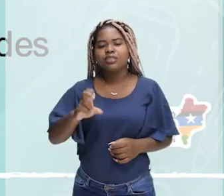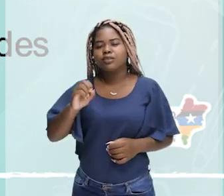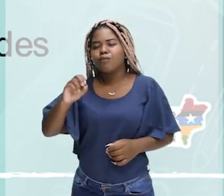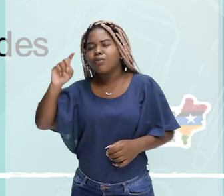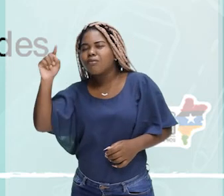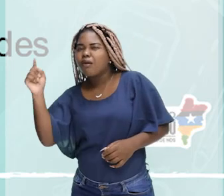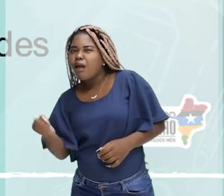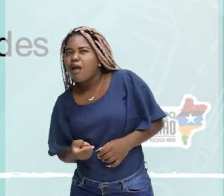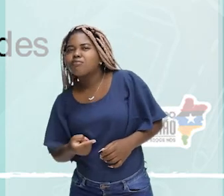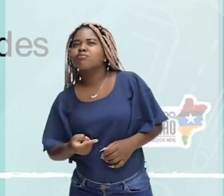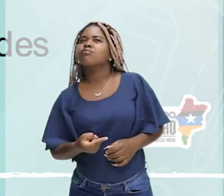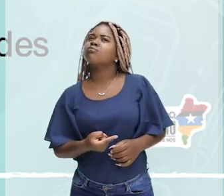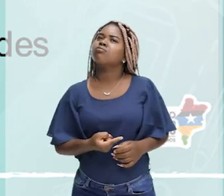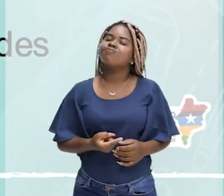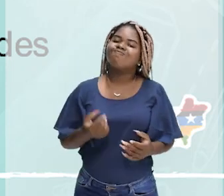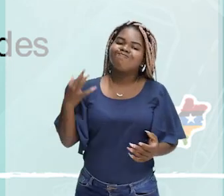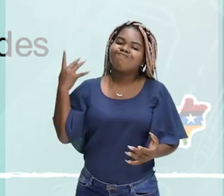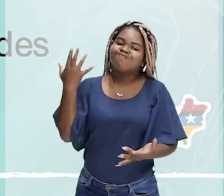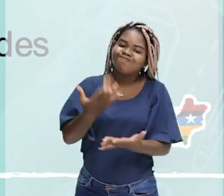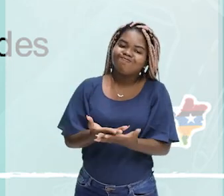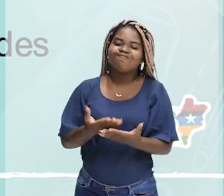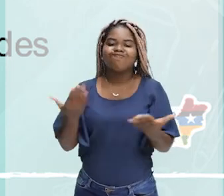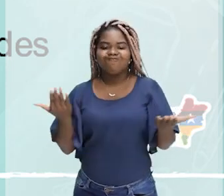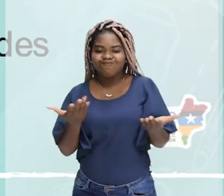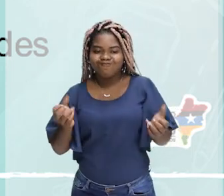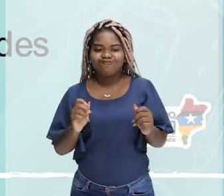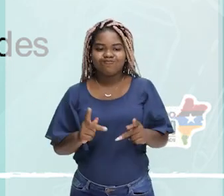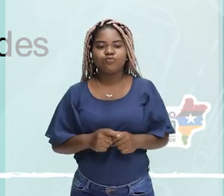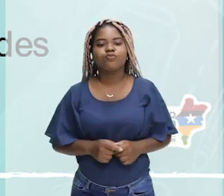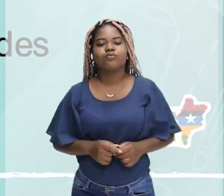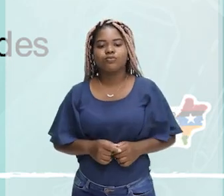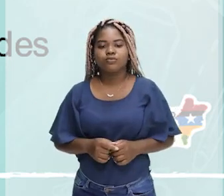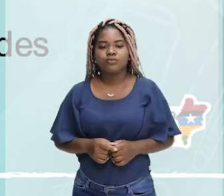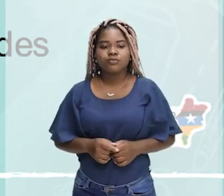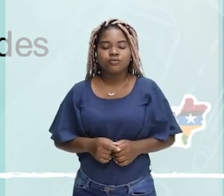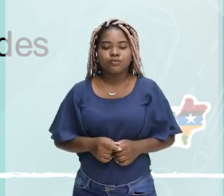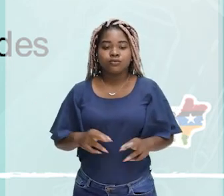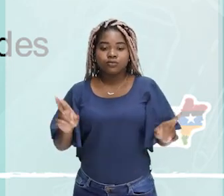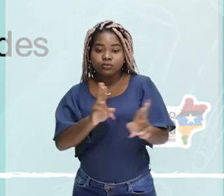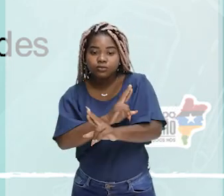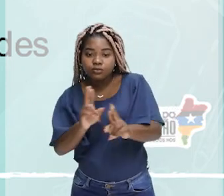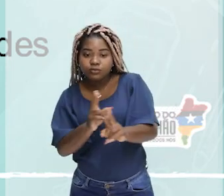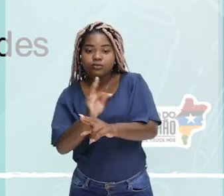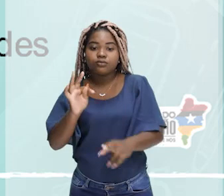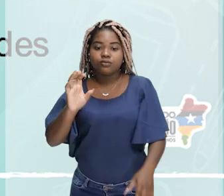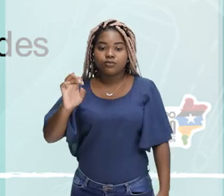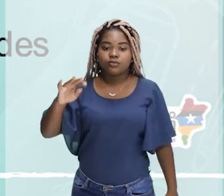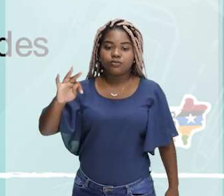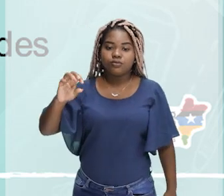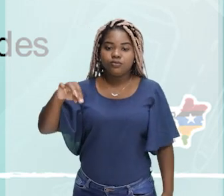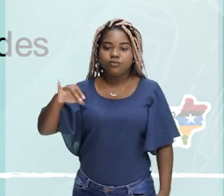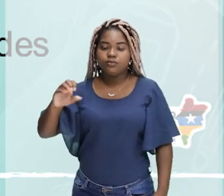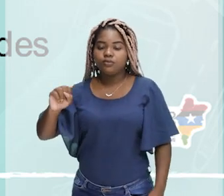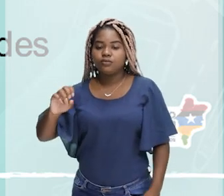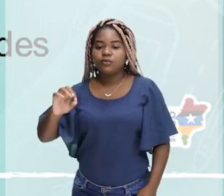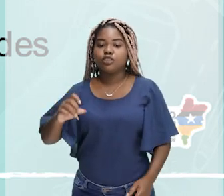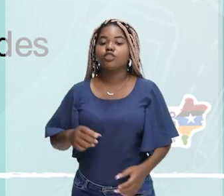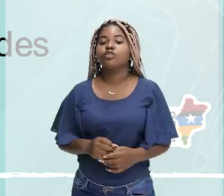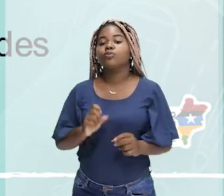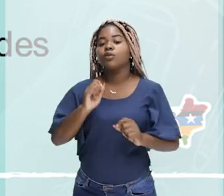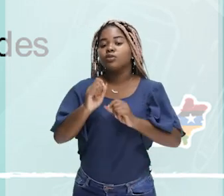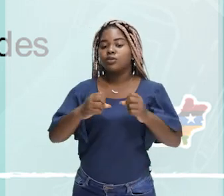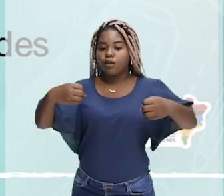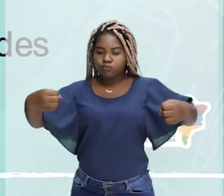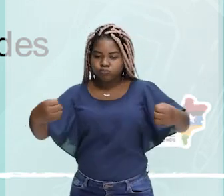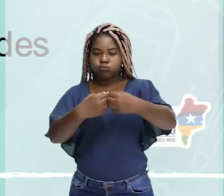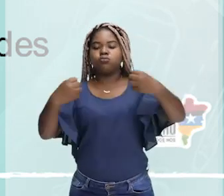coisa, né? São resultantes da ação do tectonismo, tá certo? Dos movimentos aí internos das nossas placas tectônicas,